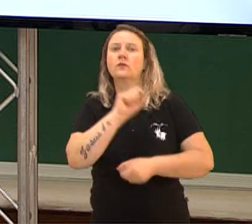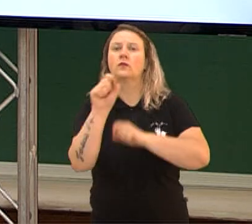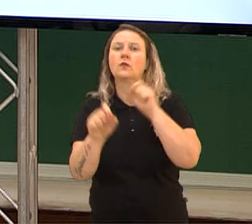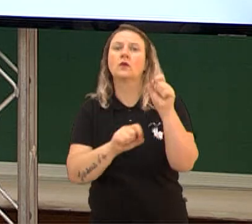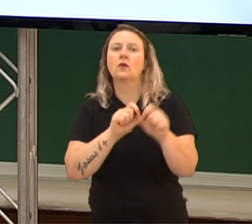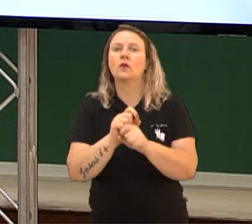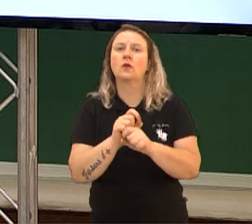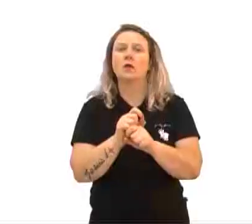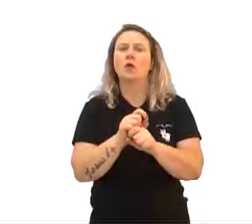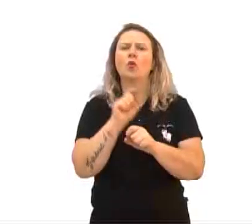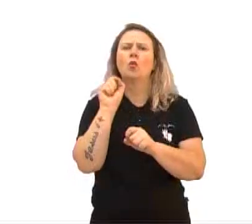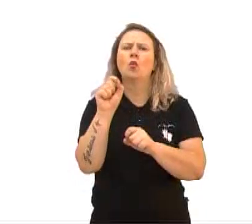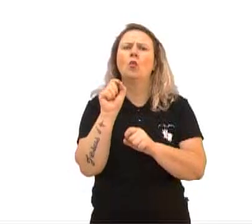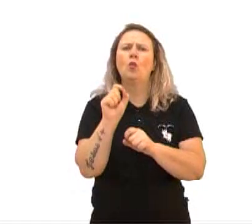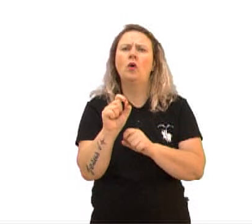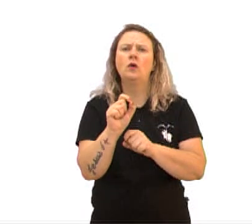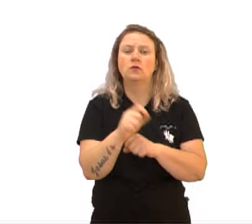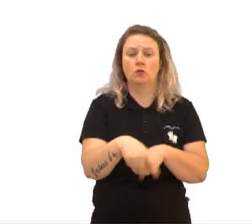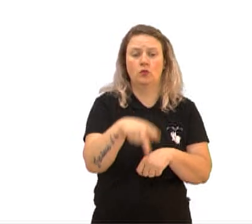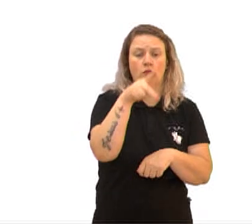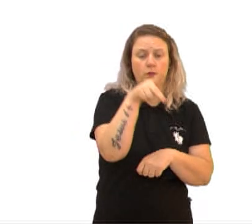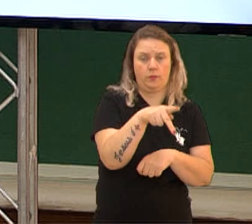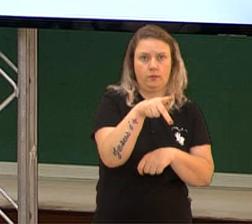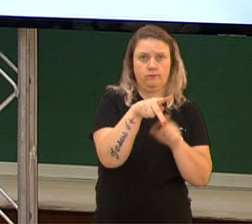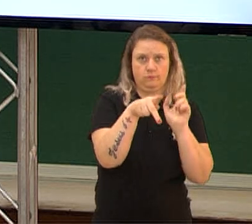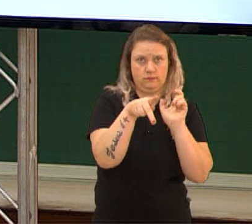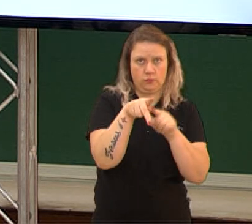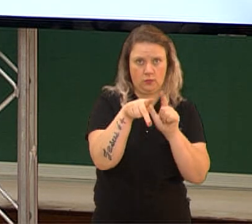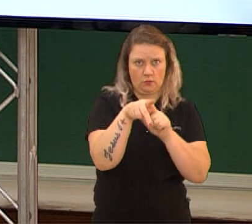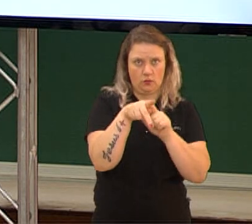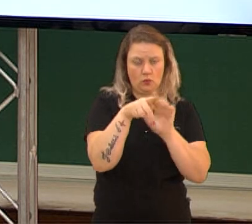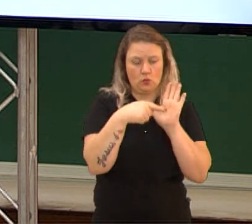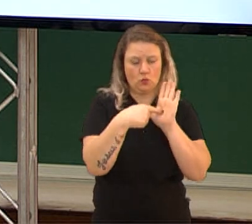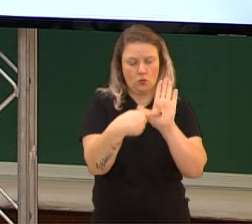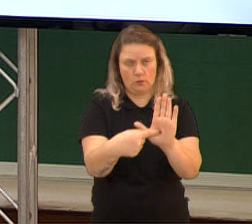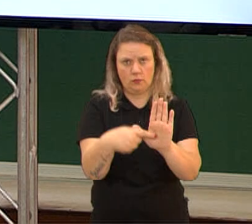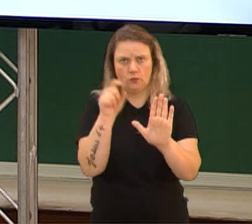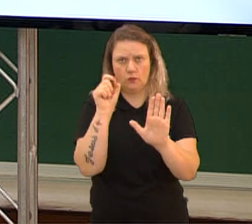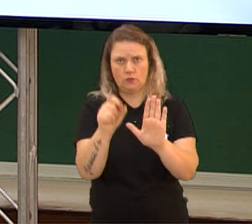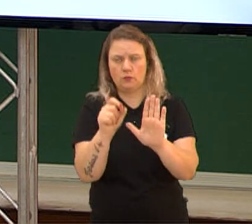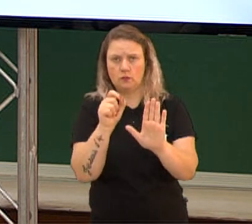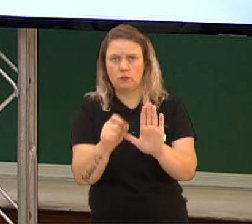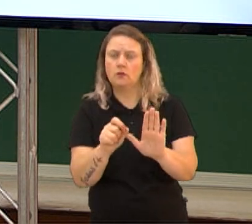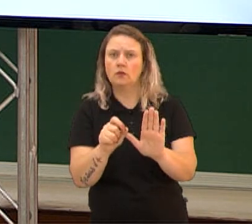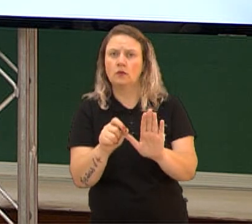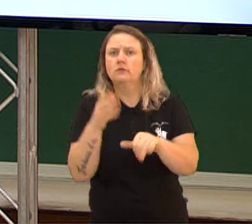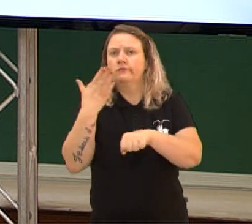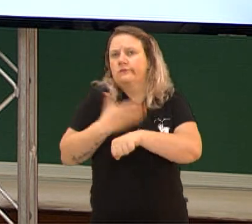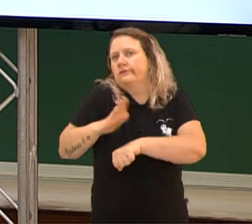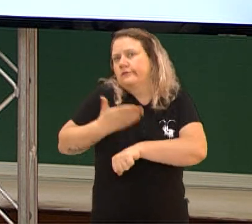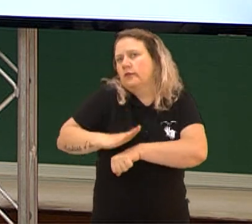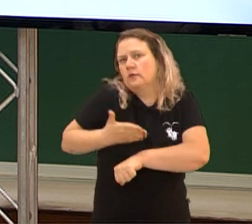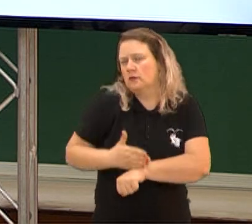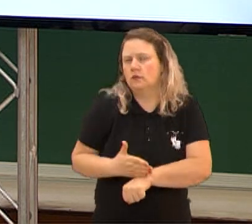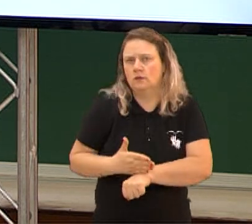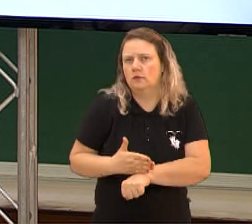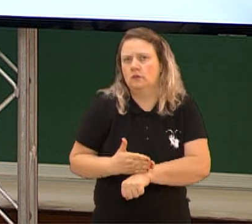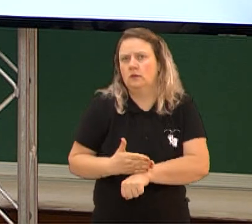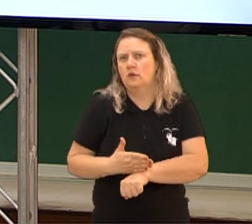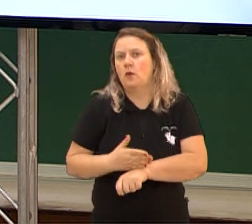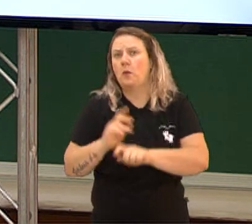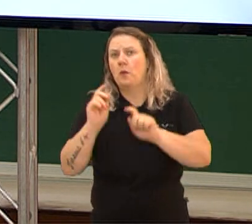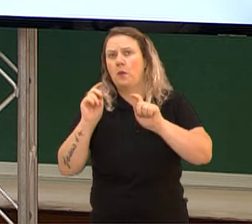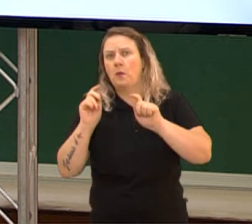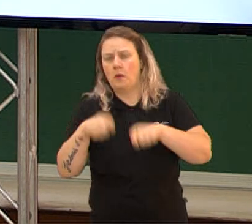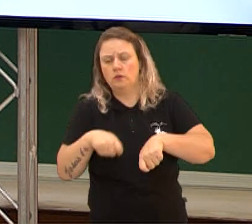Compostas pelas coordenadas do ponto P. Então, o que está acontecendo aqui, pessoal, é algo na prática. É algo que deve ter sido feito o